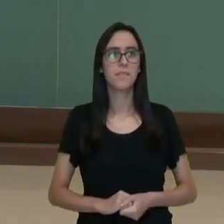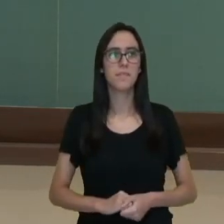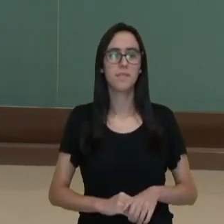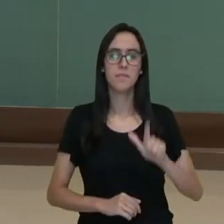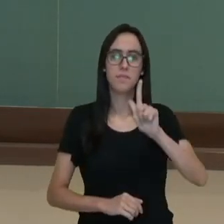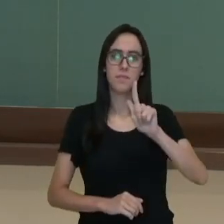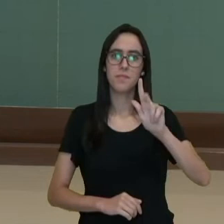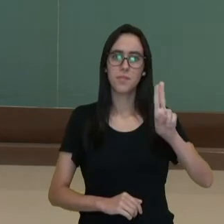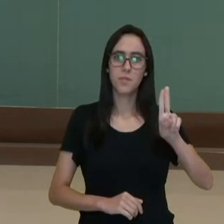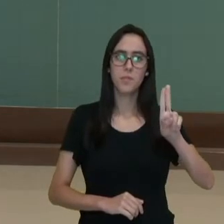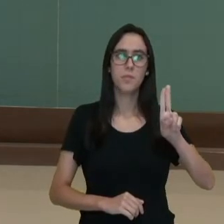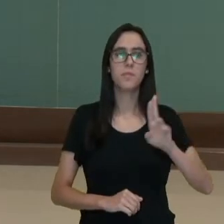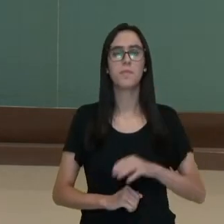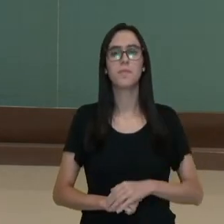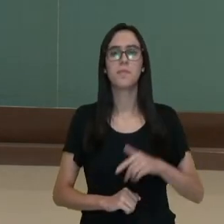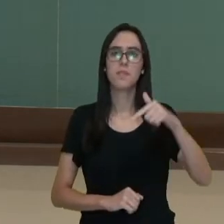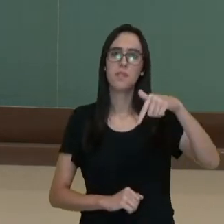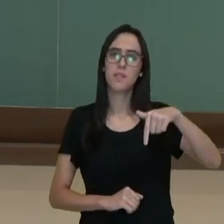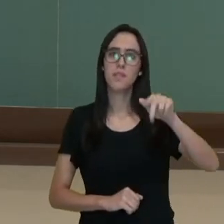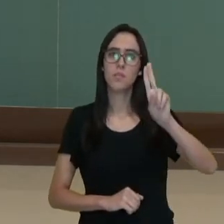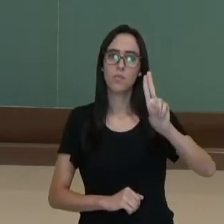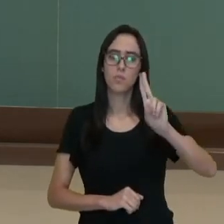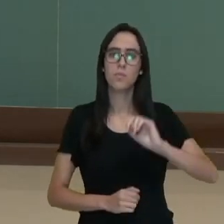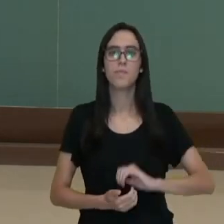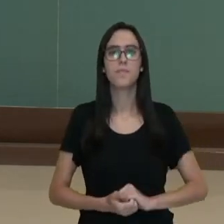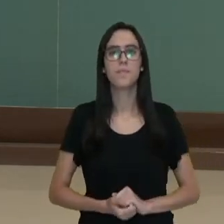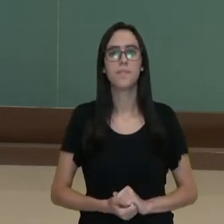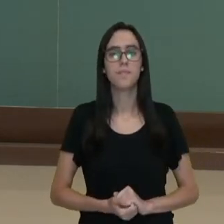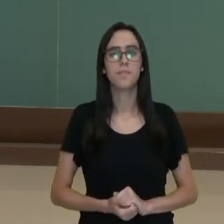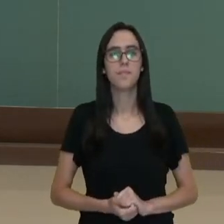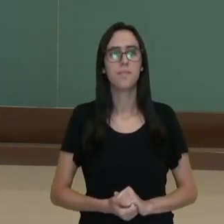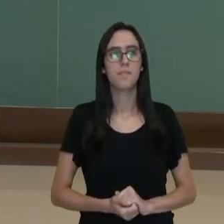guiar, águila, QU, né, o Q de quimera,